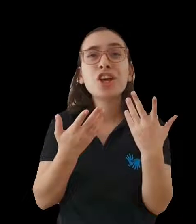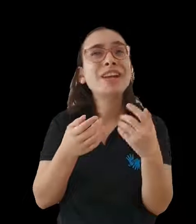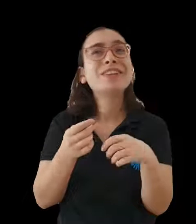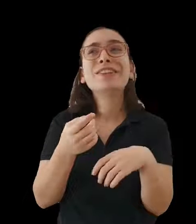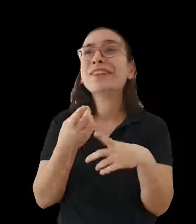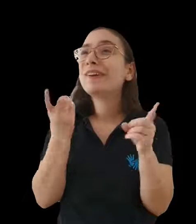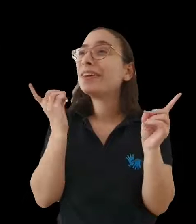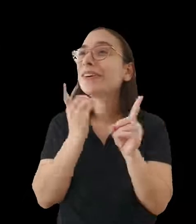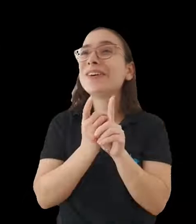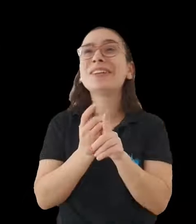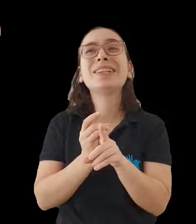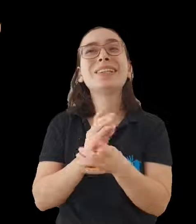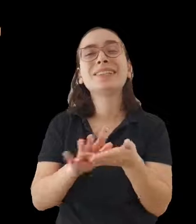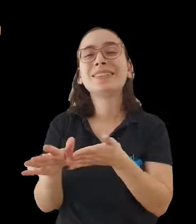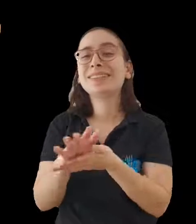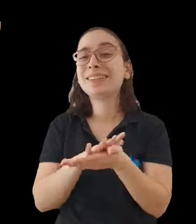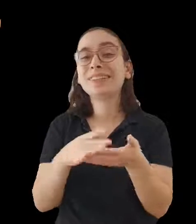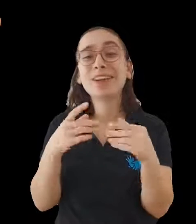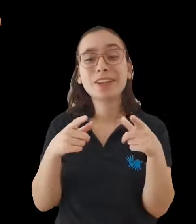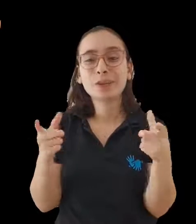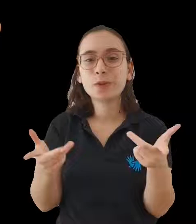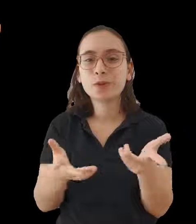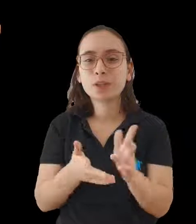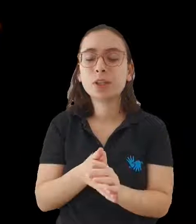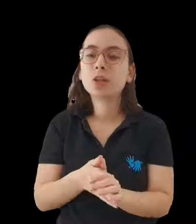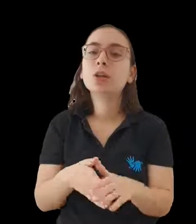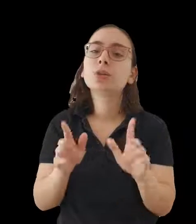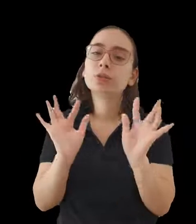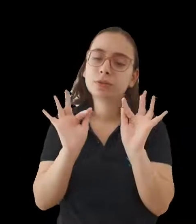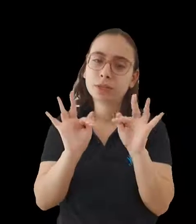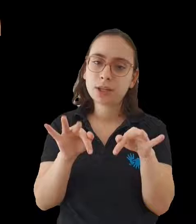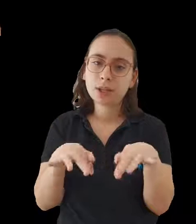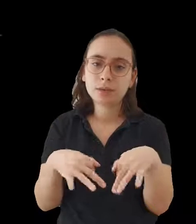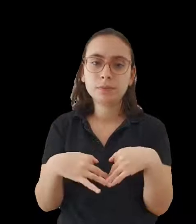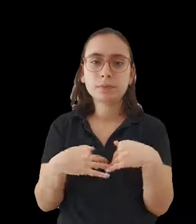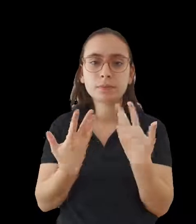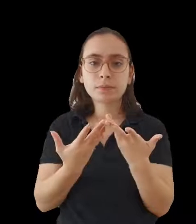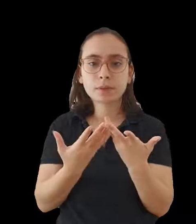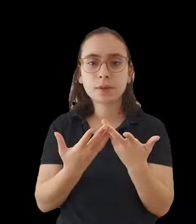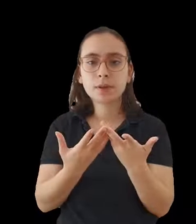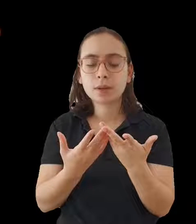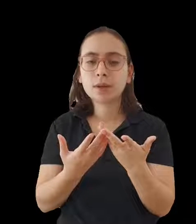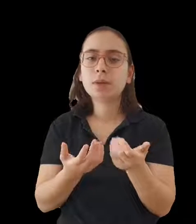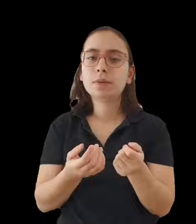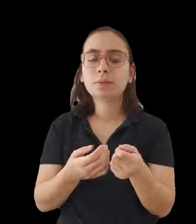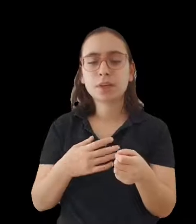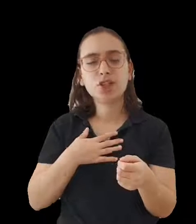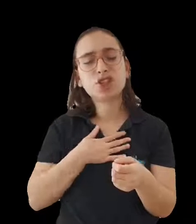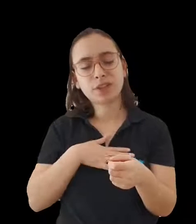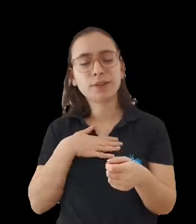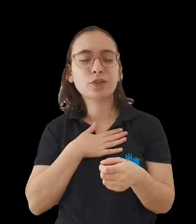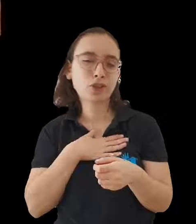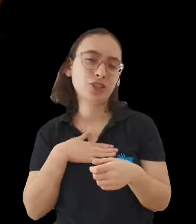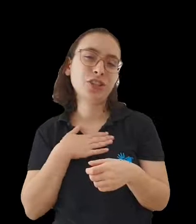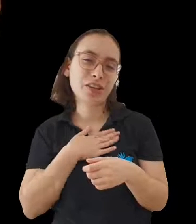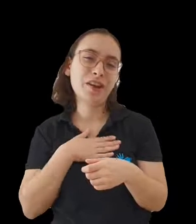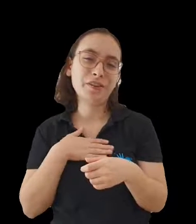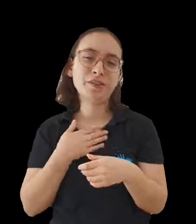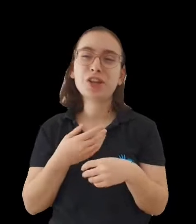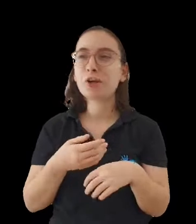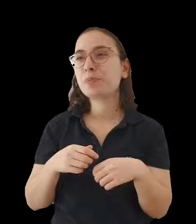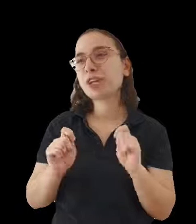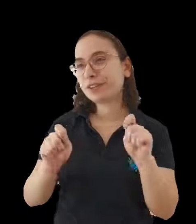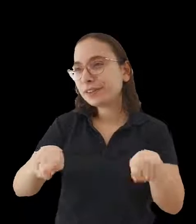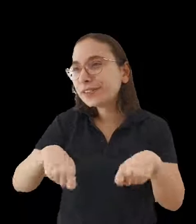lugar nenhum. E aí, no final das contas, ela acaba que estava gostando já dele, de tanto que ele estava se esforçando,